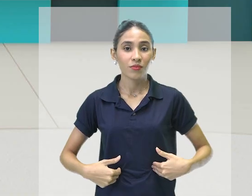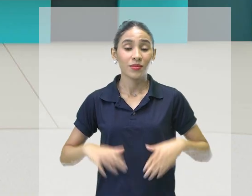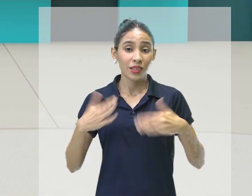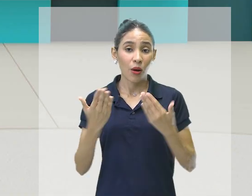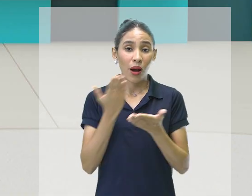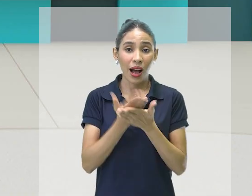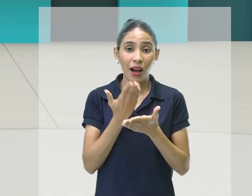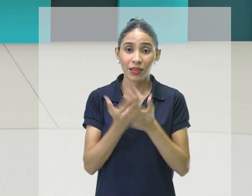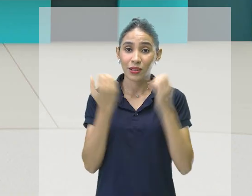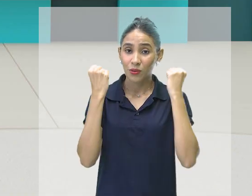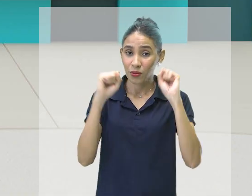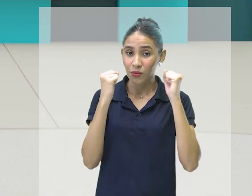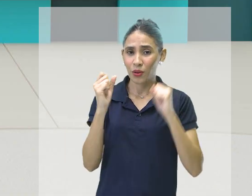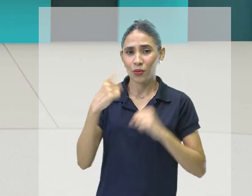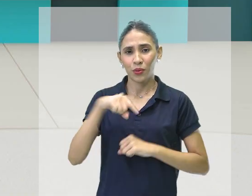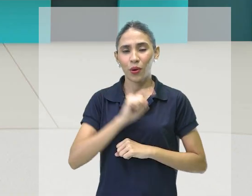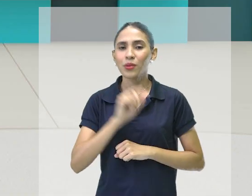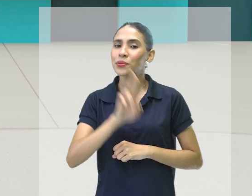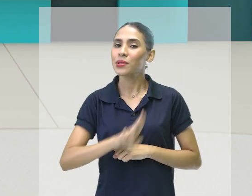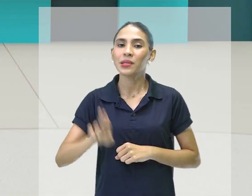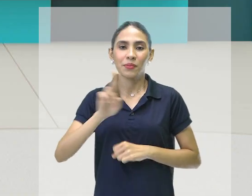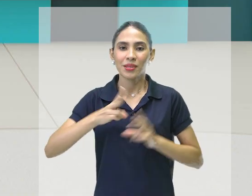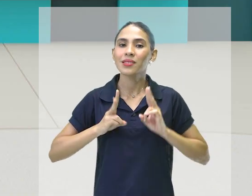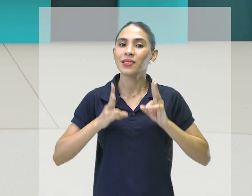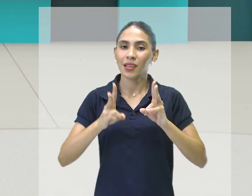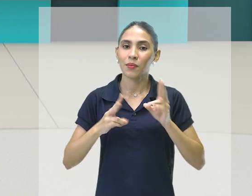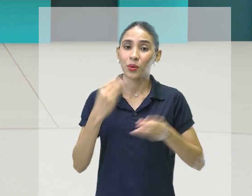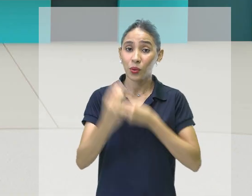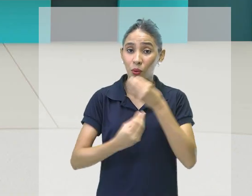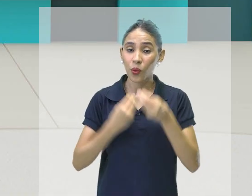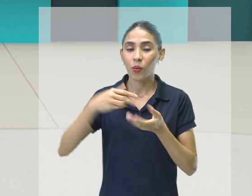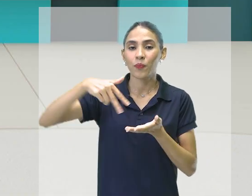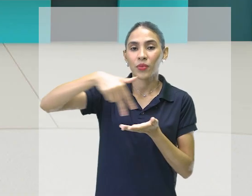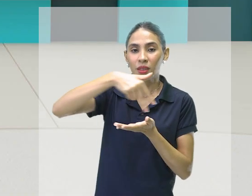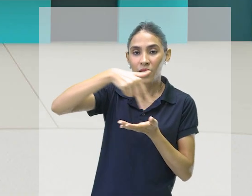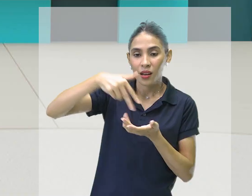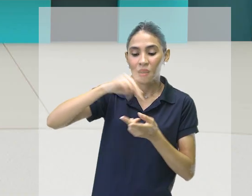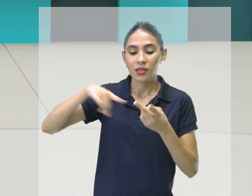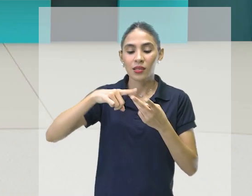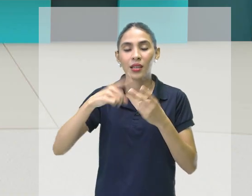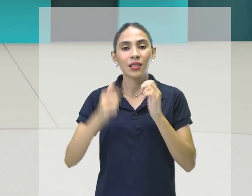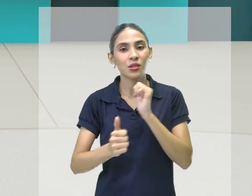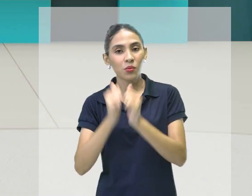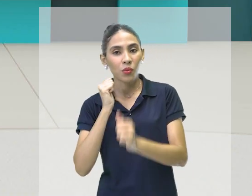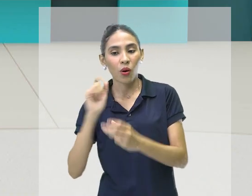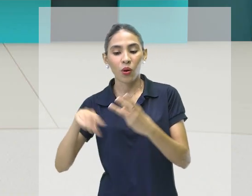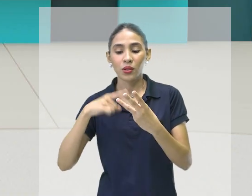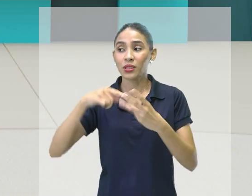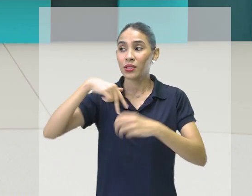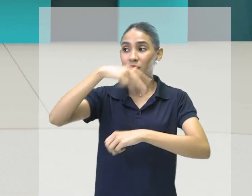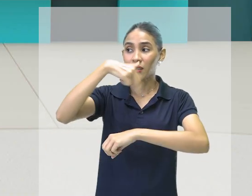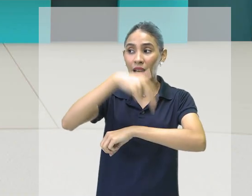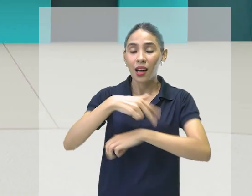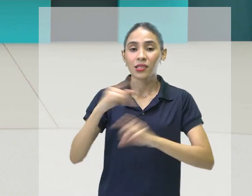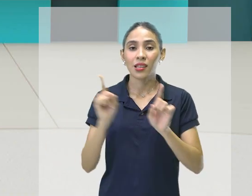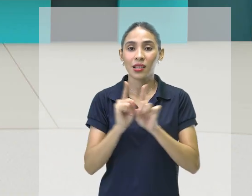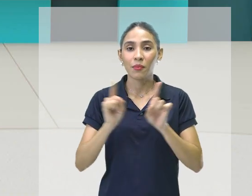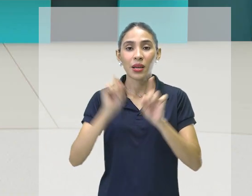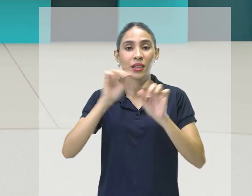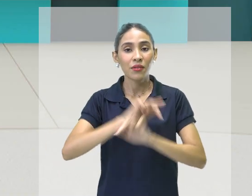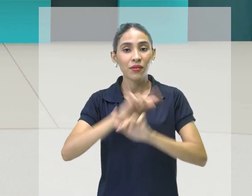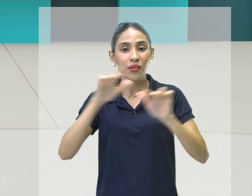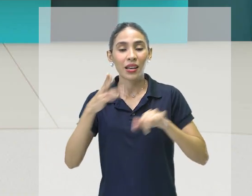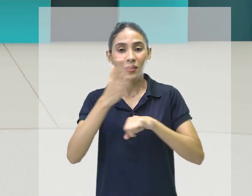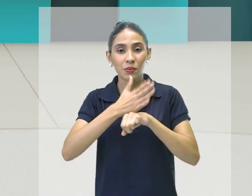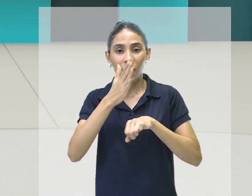corpo. E nas aulas de educação física a gente faz muito isso, através da dança, do esporte, da ginástica, dentre